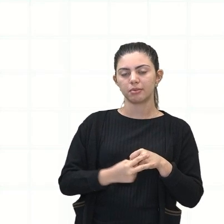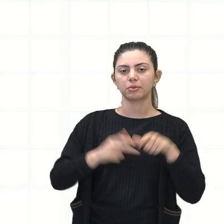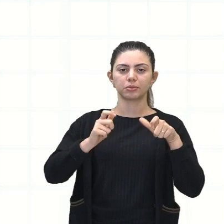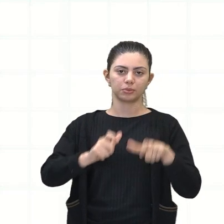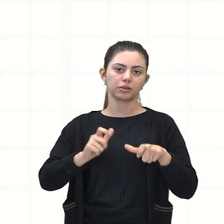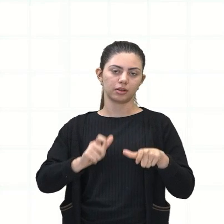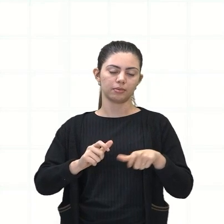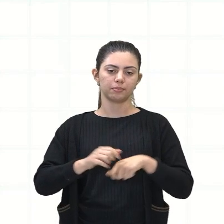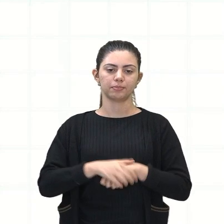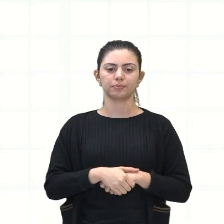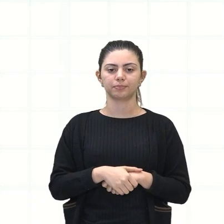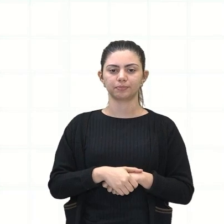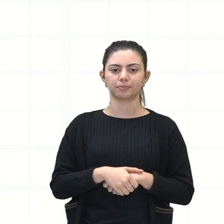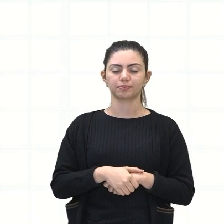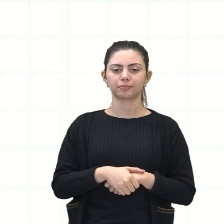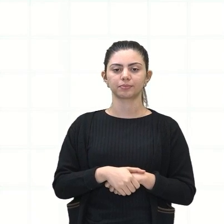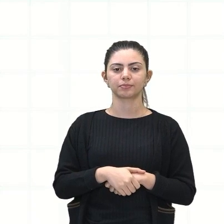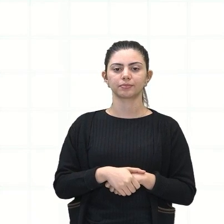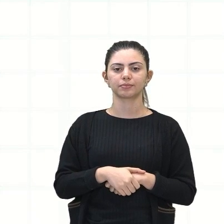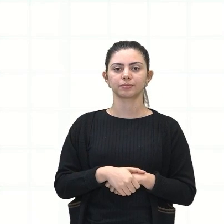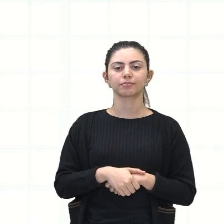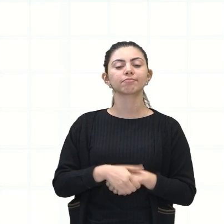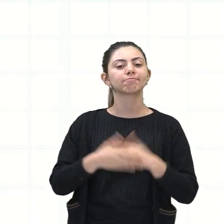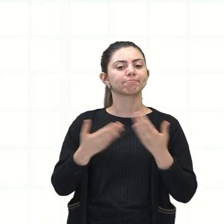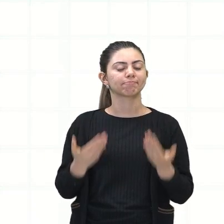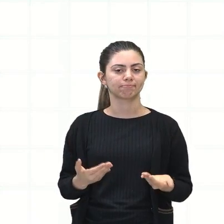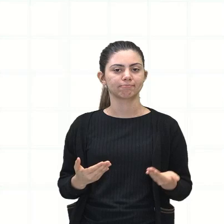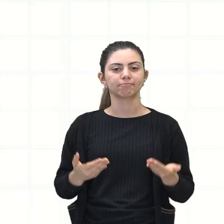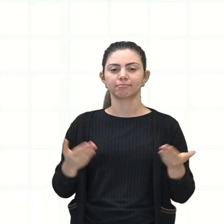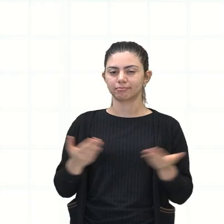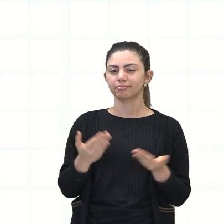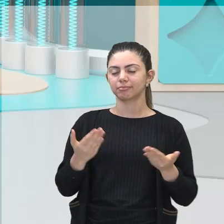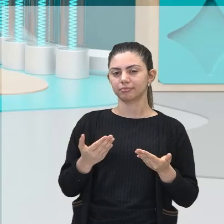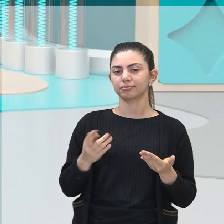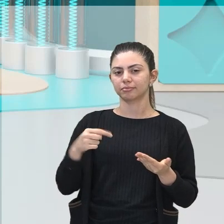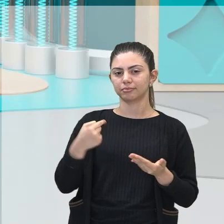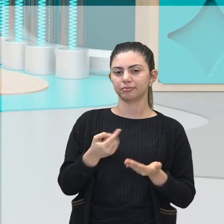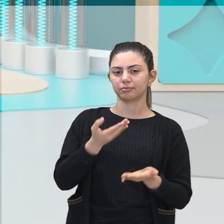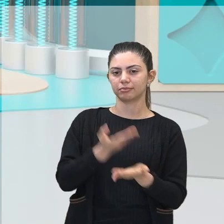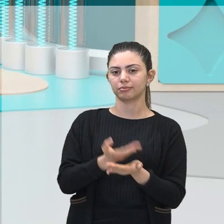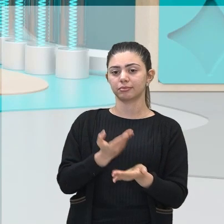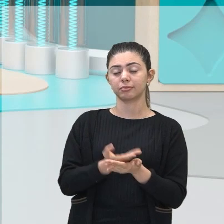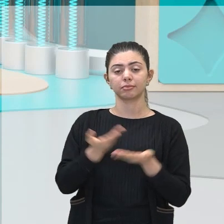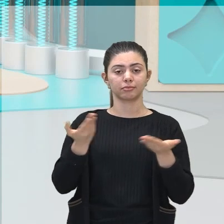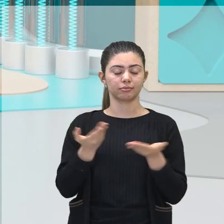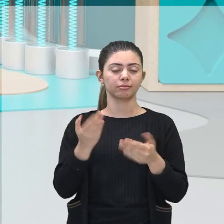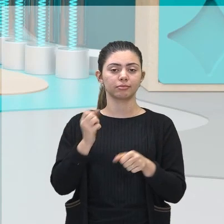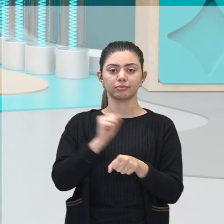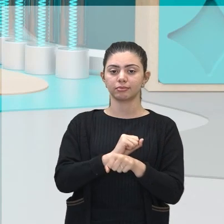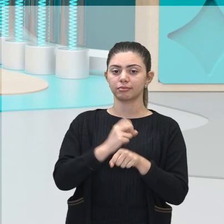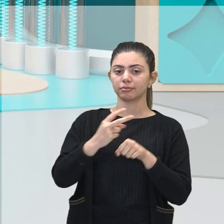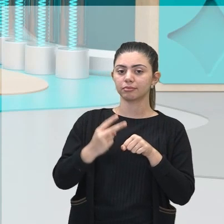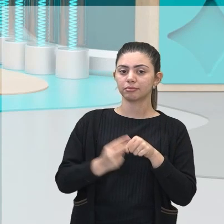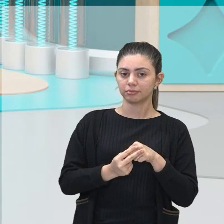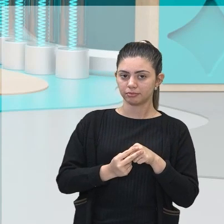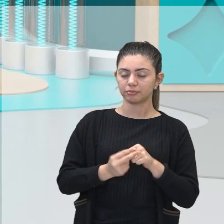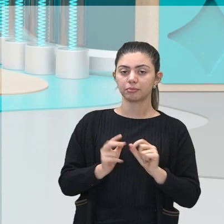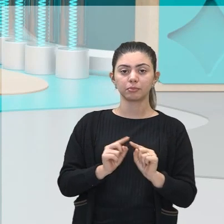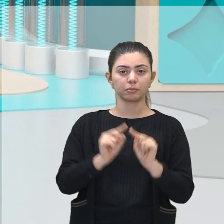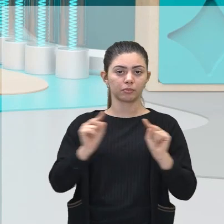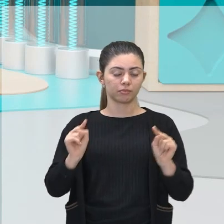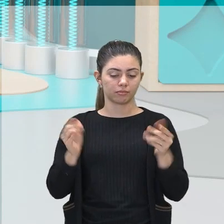lugar, ok? Então, vamos continuar falando sobre eles, sobre os advérbios, mas agora